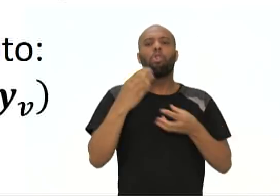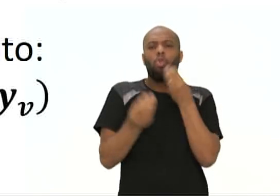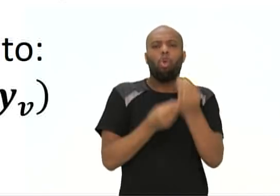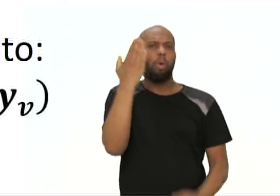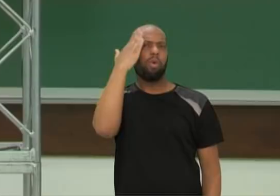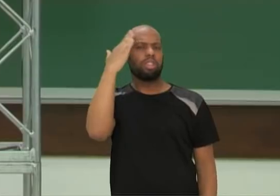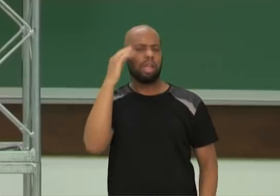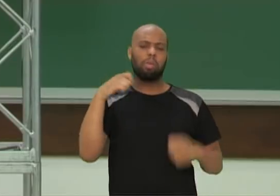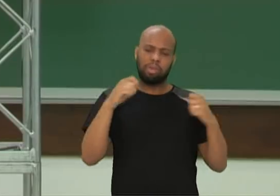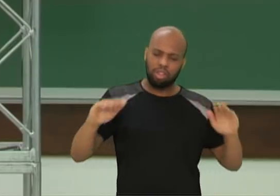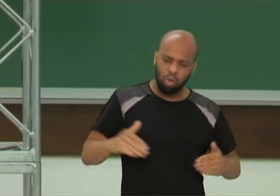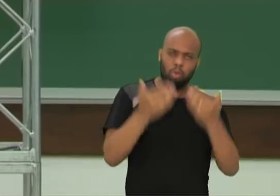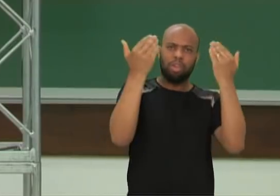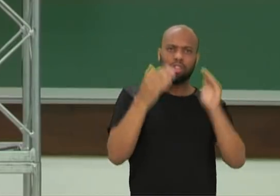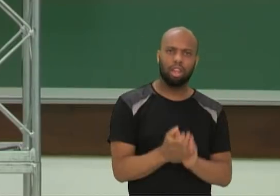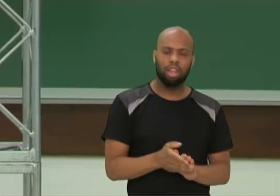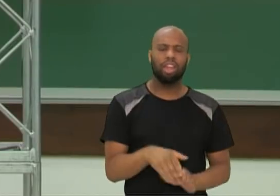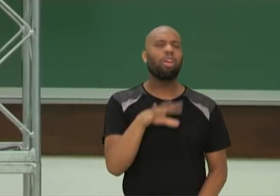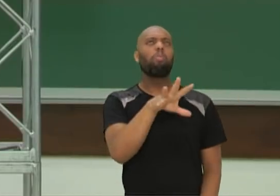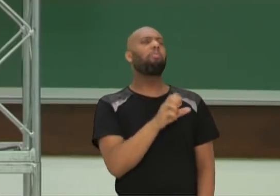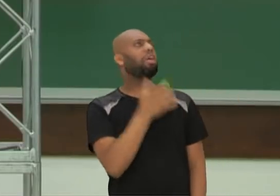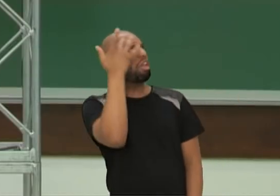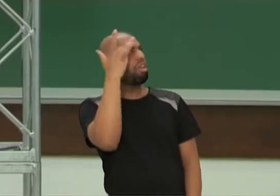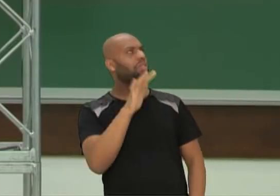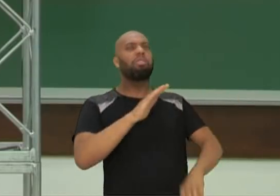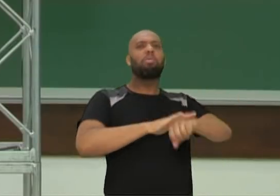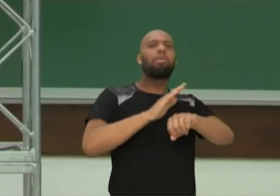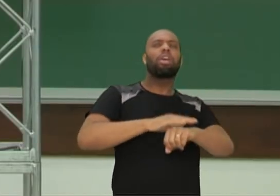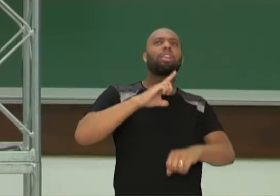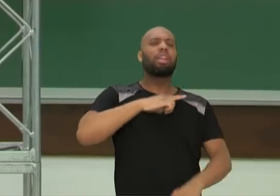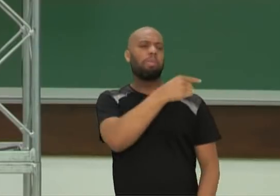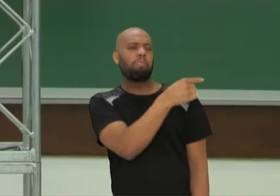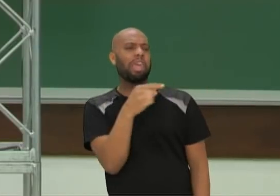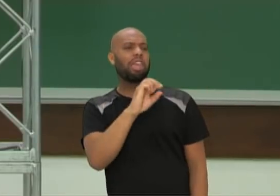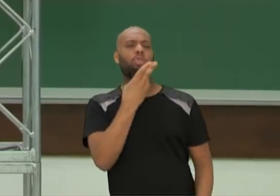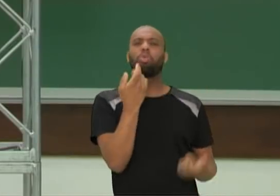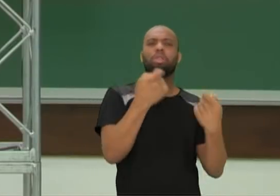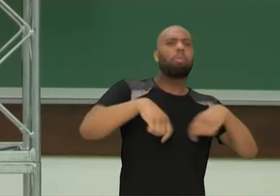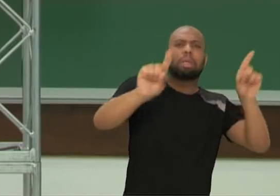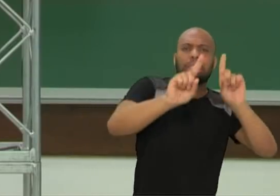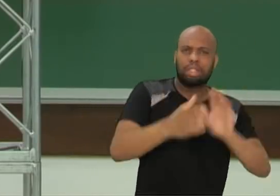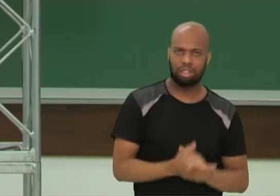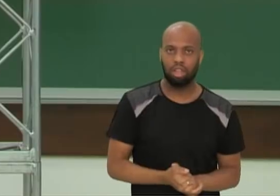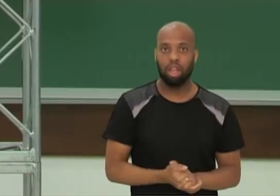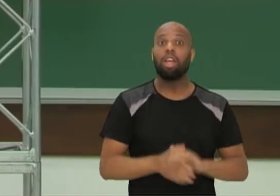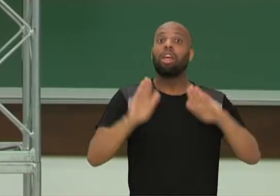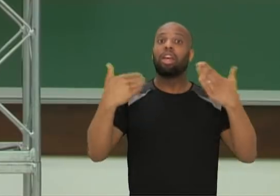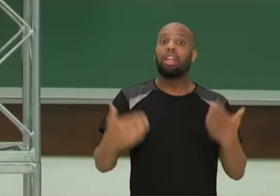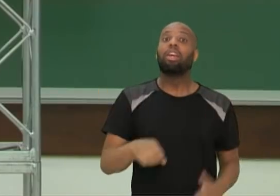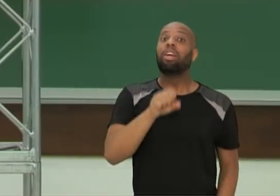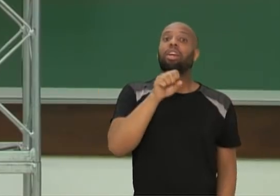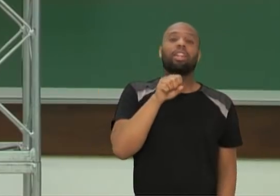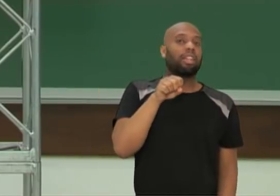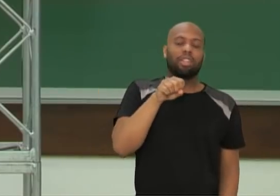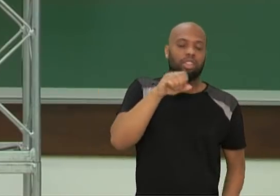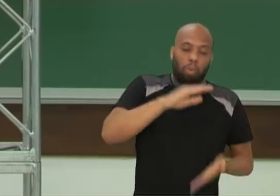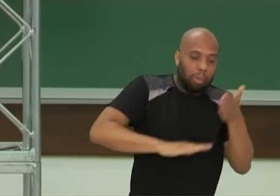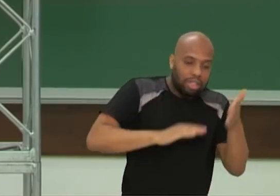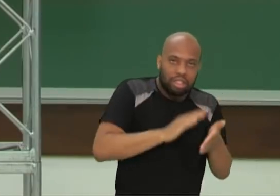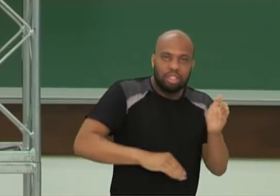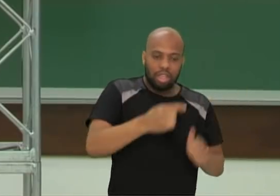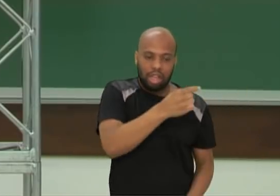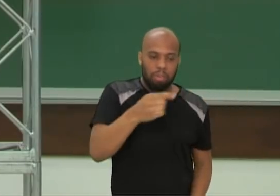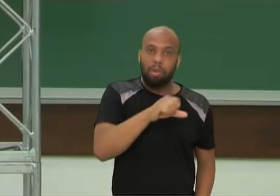compensar? Professora, eu peguei lá e eu não sei quando que eu vou subtrair e quando que eu não vou. você não vai subtrair quando o